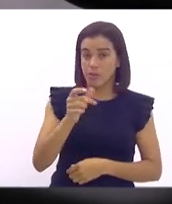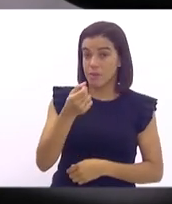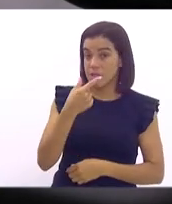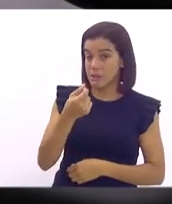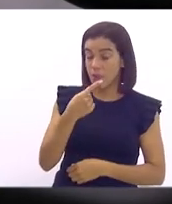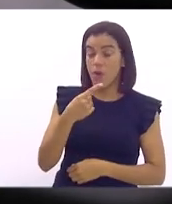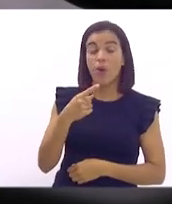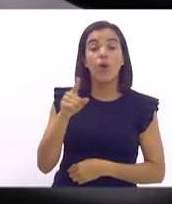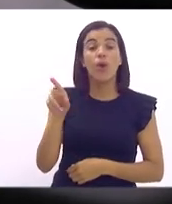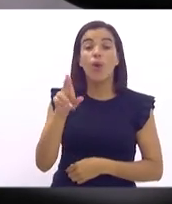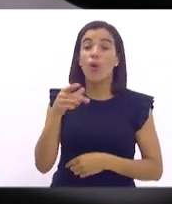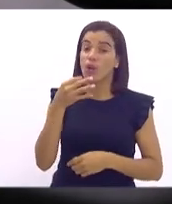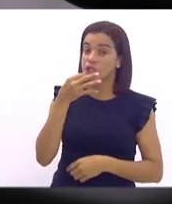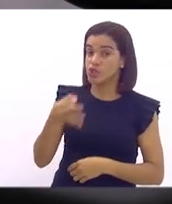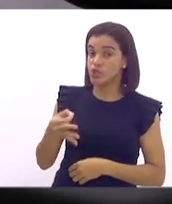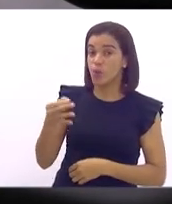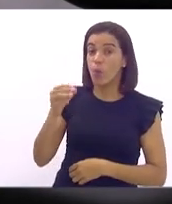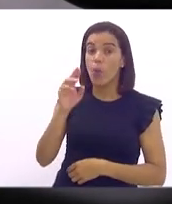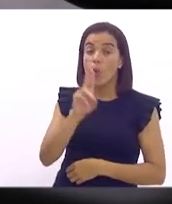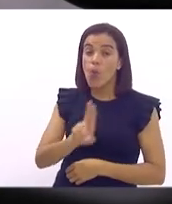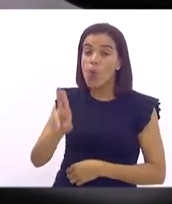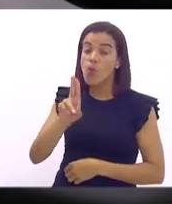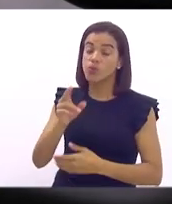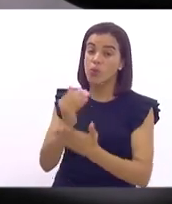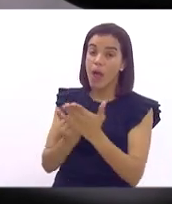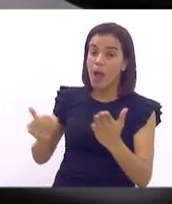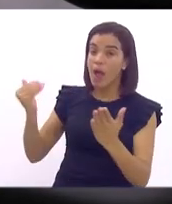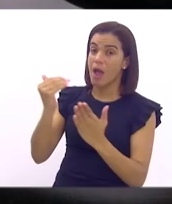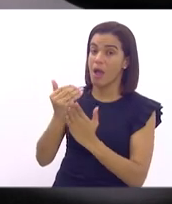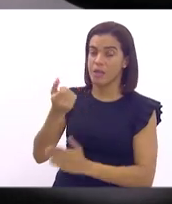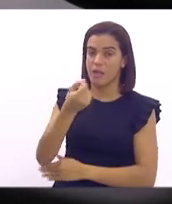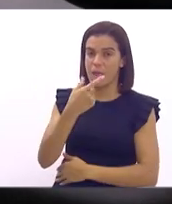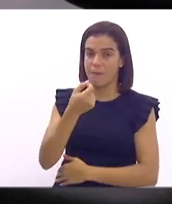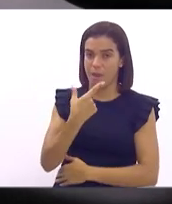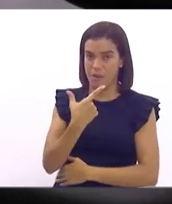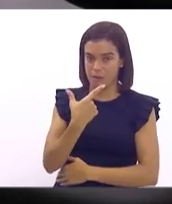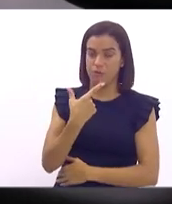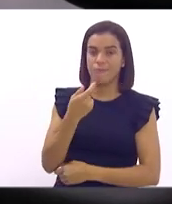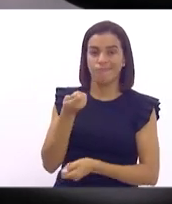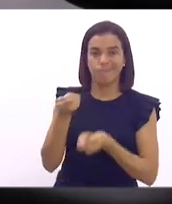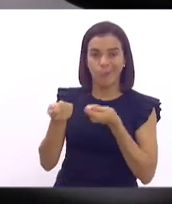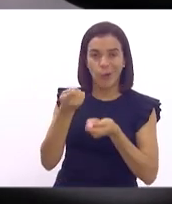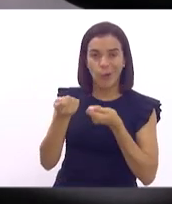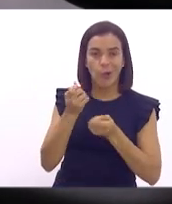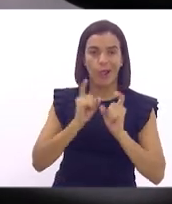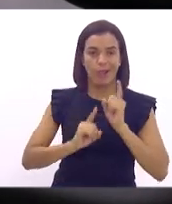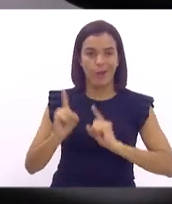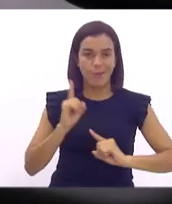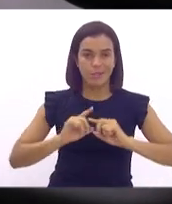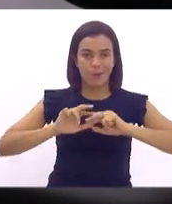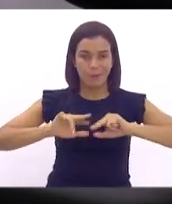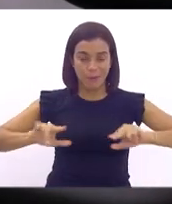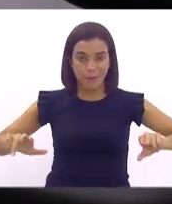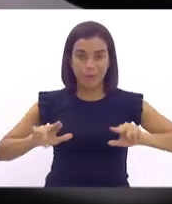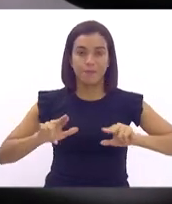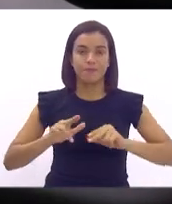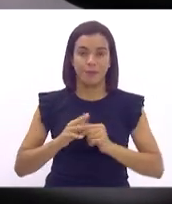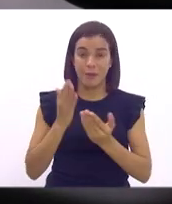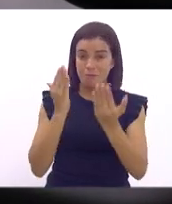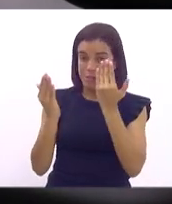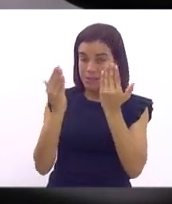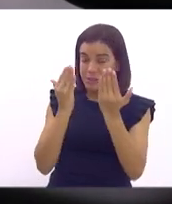a medicalização excessiva por parte da medicina, né? Mas é necessário acompanhamento médico especializado,